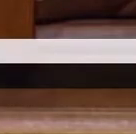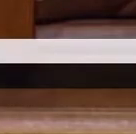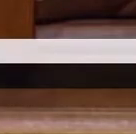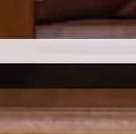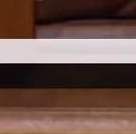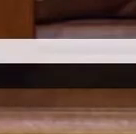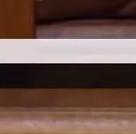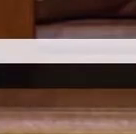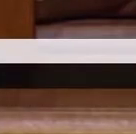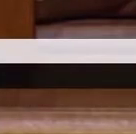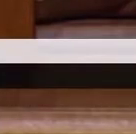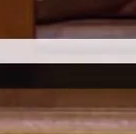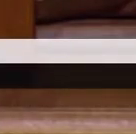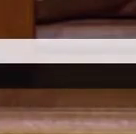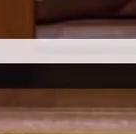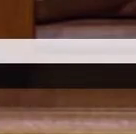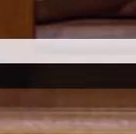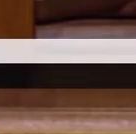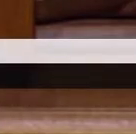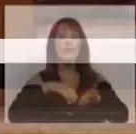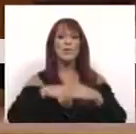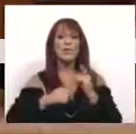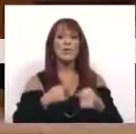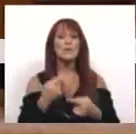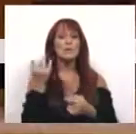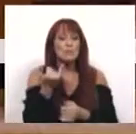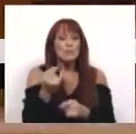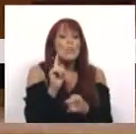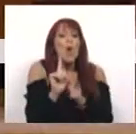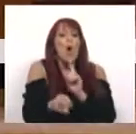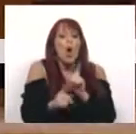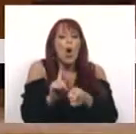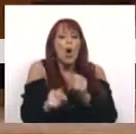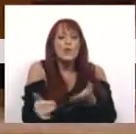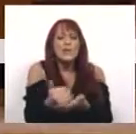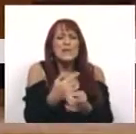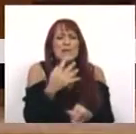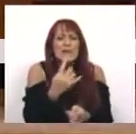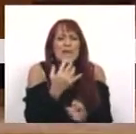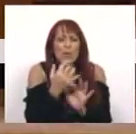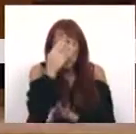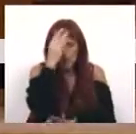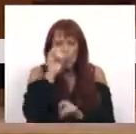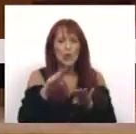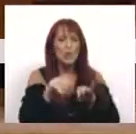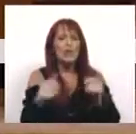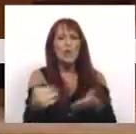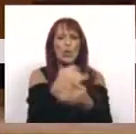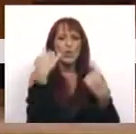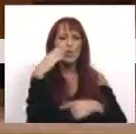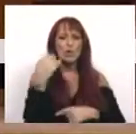eficácia necessária, é fundamental que seja feita uma identificação rigorosa dos locais e dos recursos